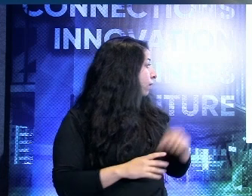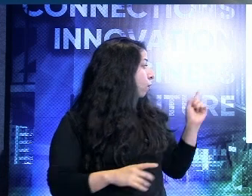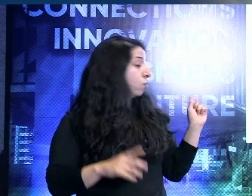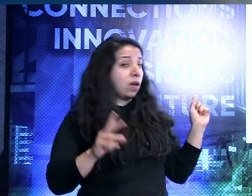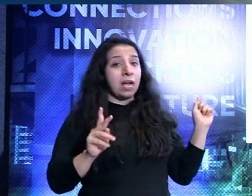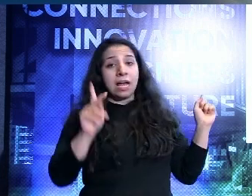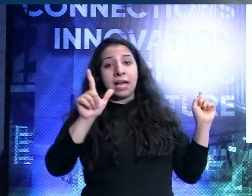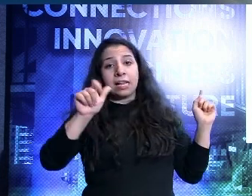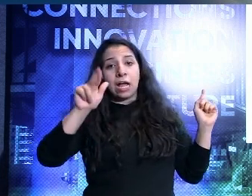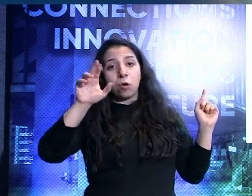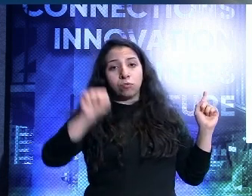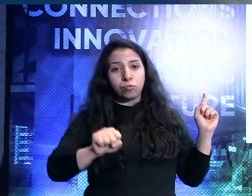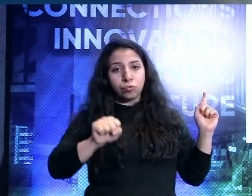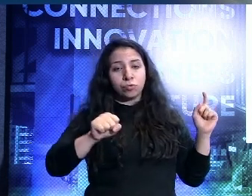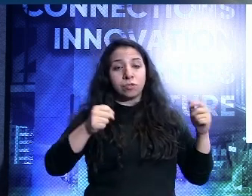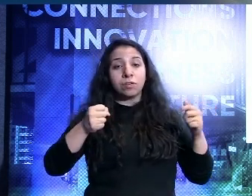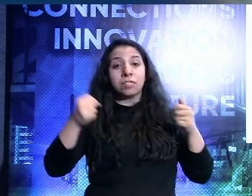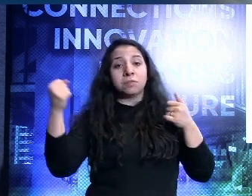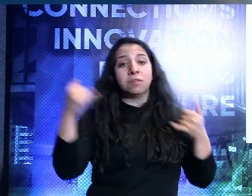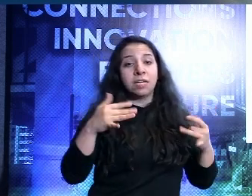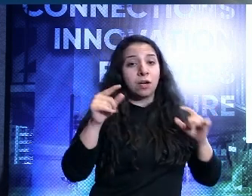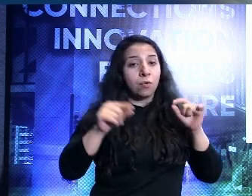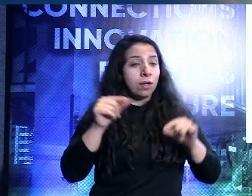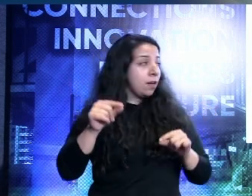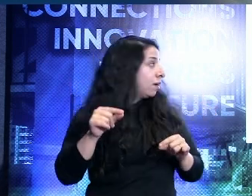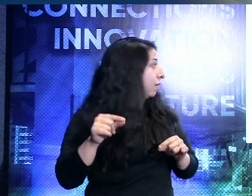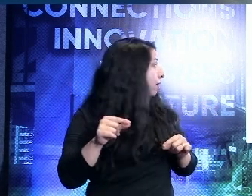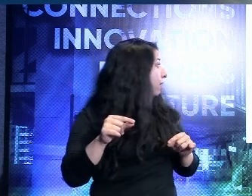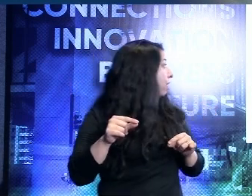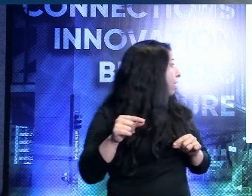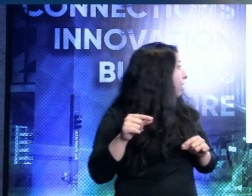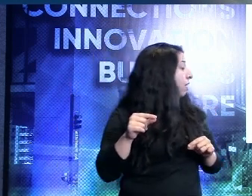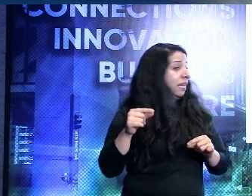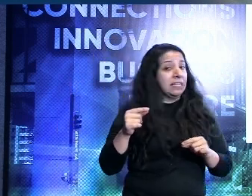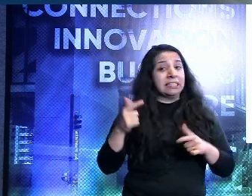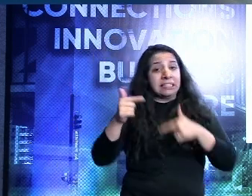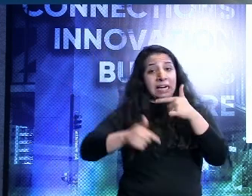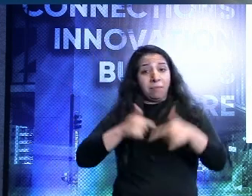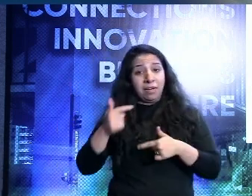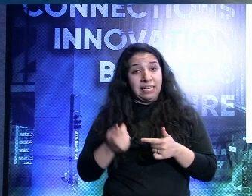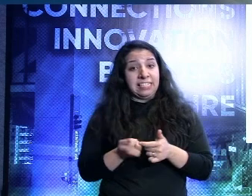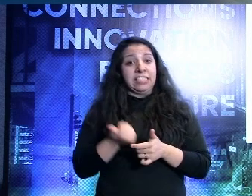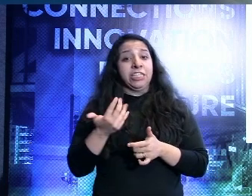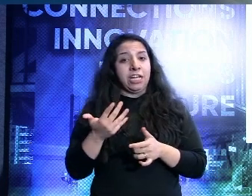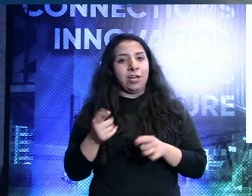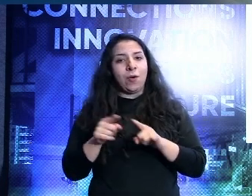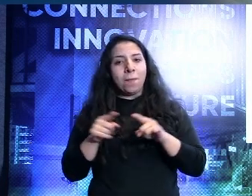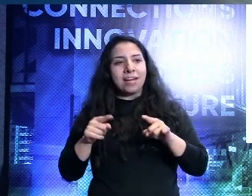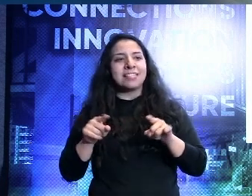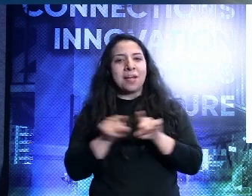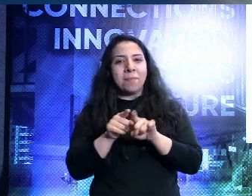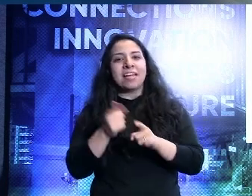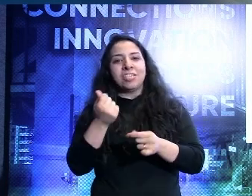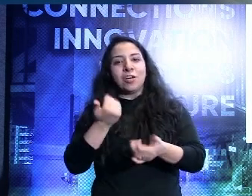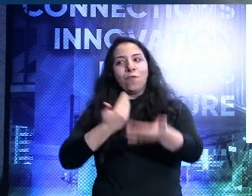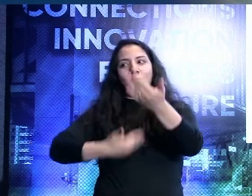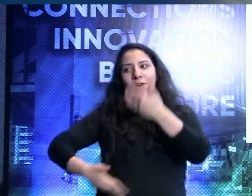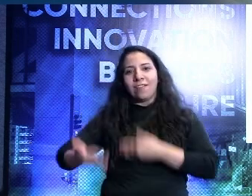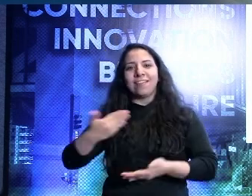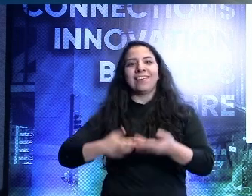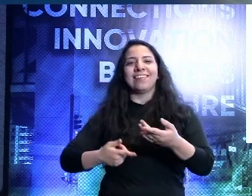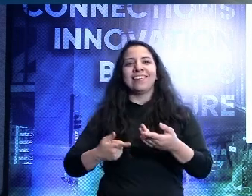dinheiro, mas entregar gera dinheiro. Isso é fundamental, sempre. De novo, lembrem-se, primeiro princípio do Lean qual que